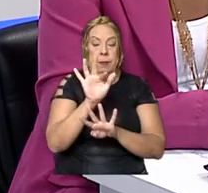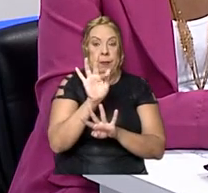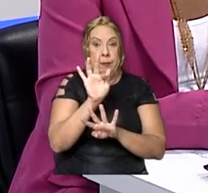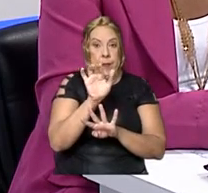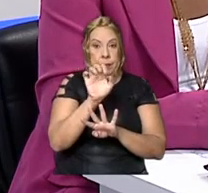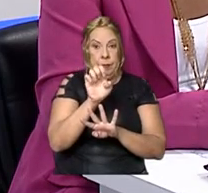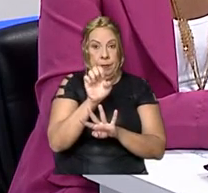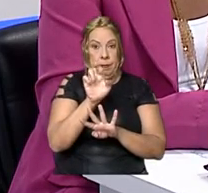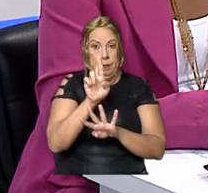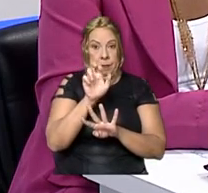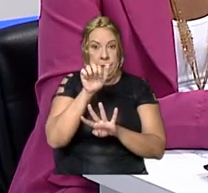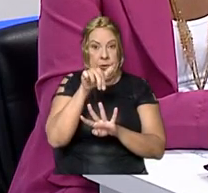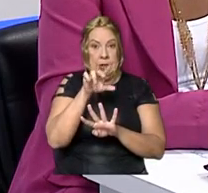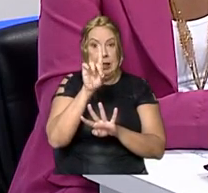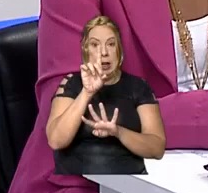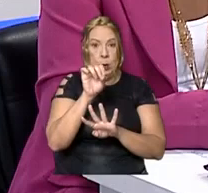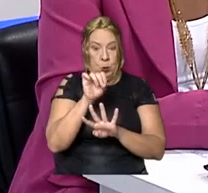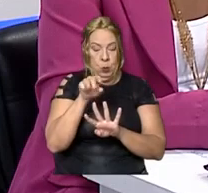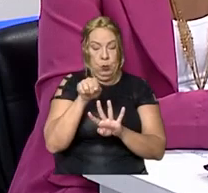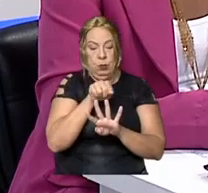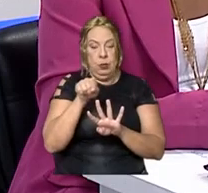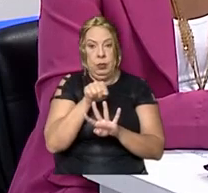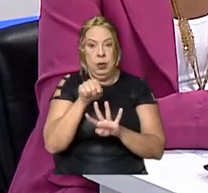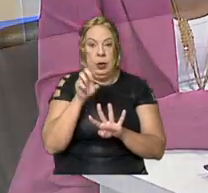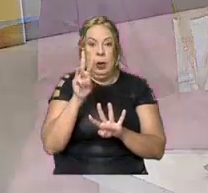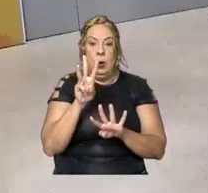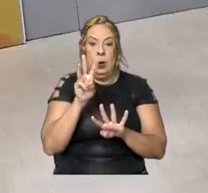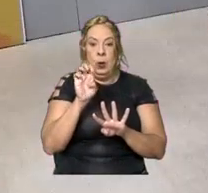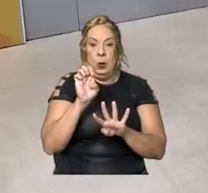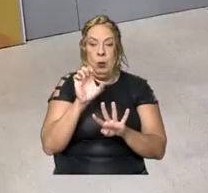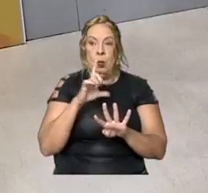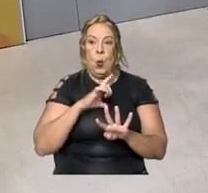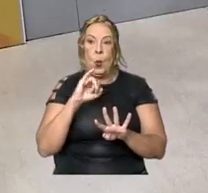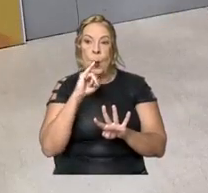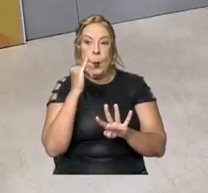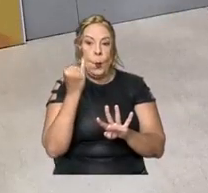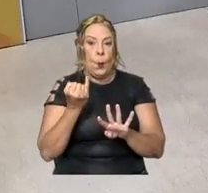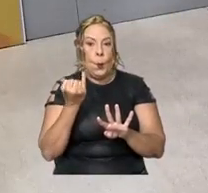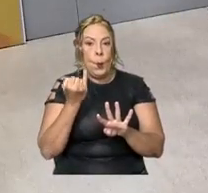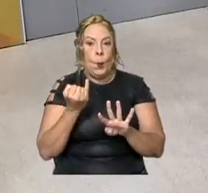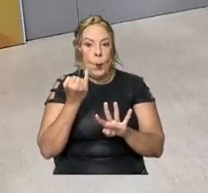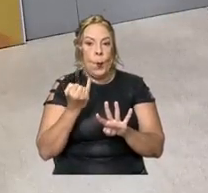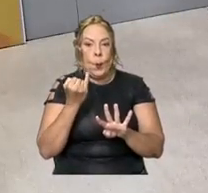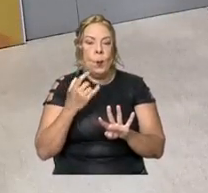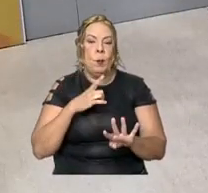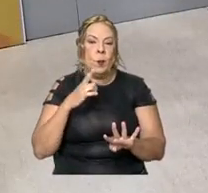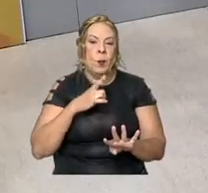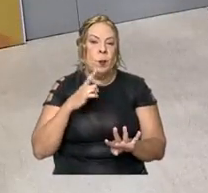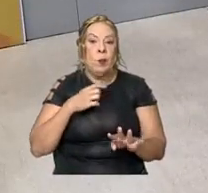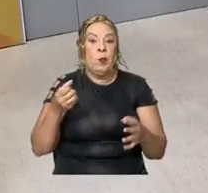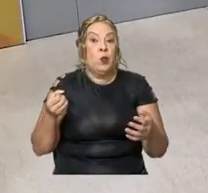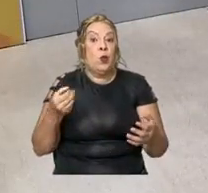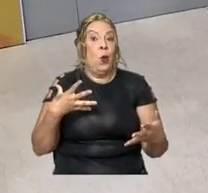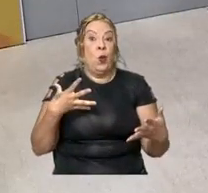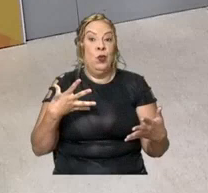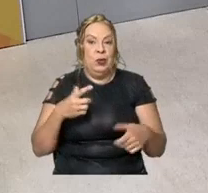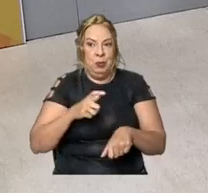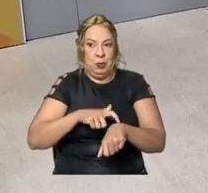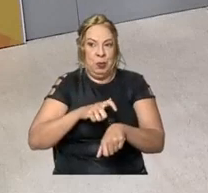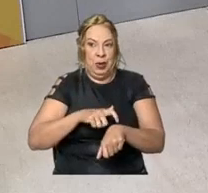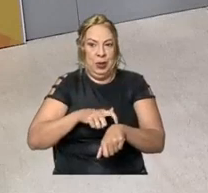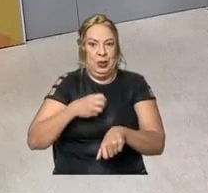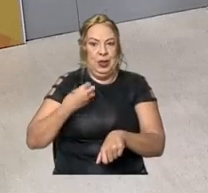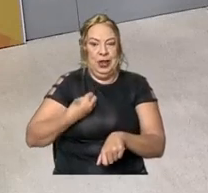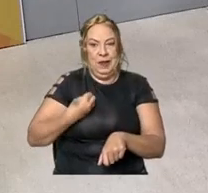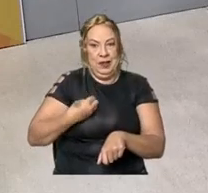Elber e Fernando. Elber agora mais magro super do que fitness, nunca, meu né? amor. Novo momento da